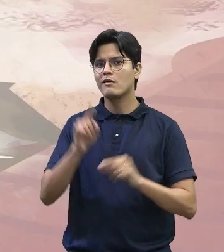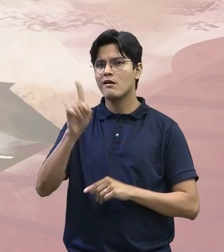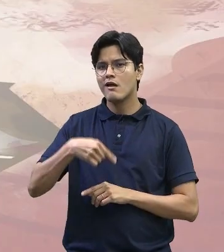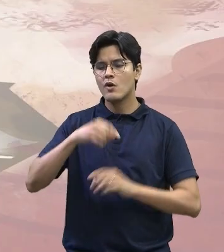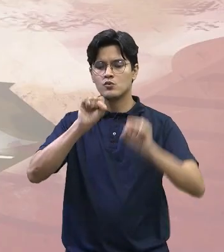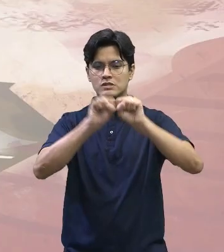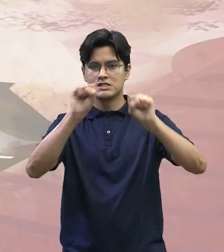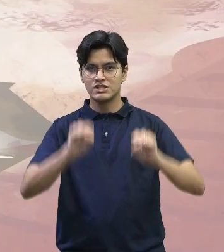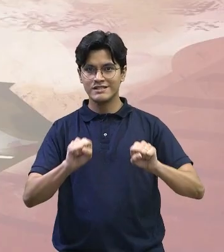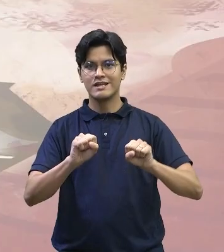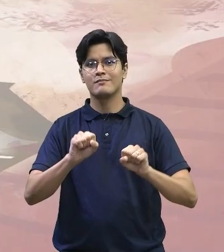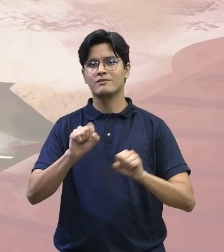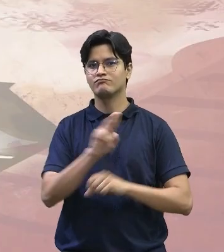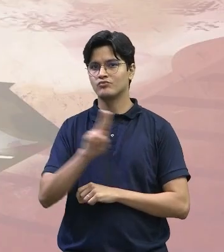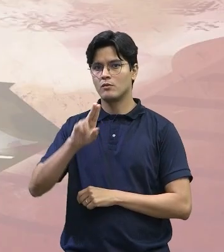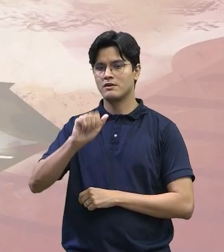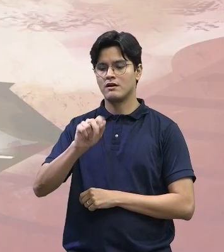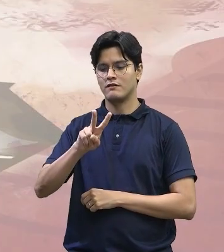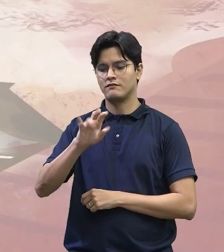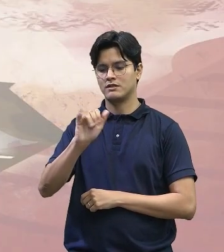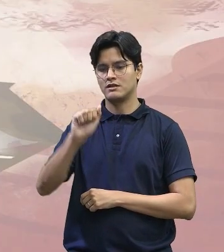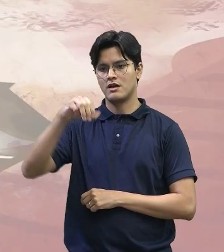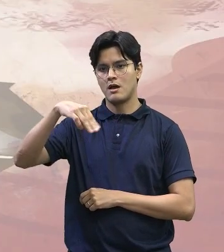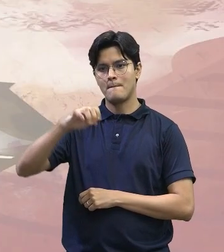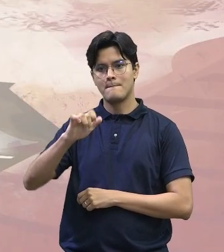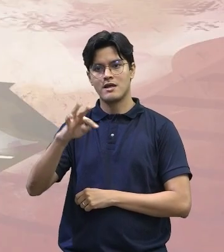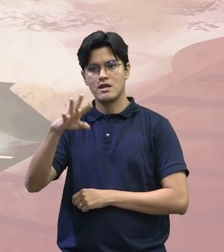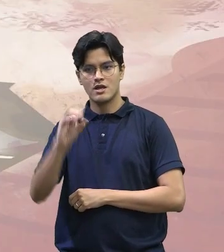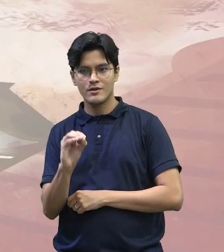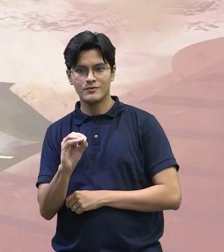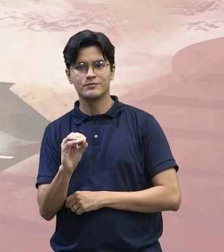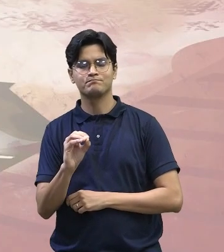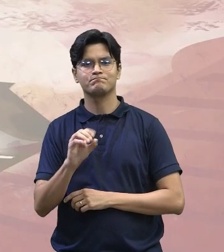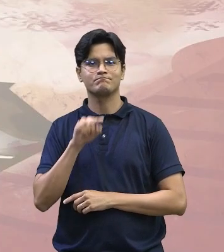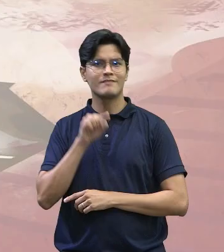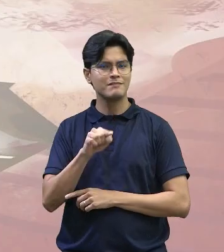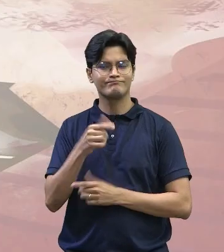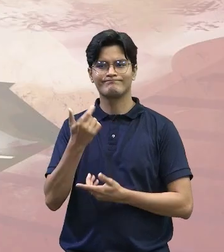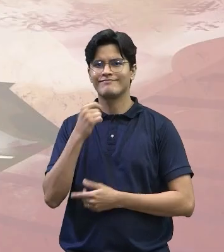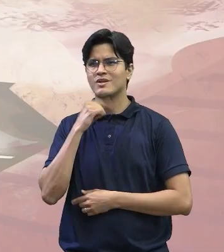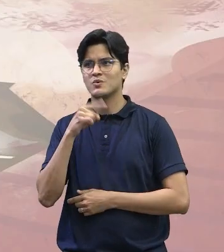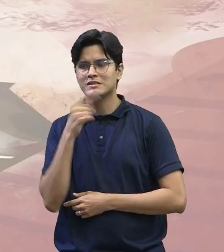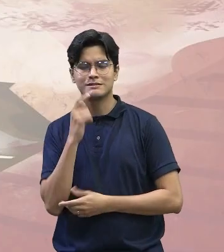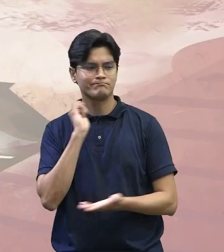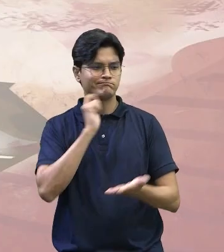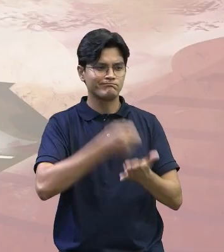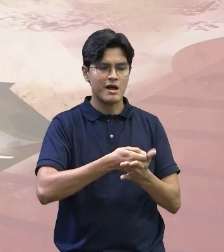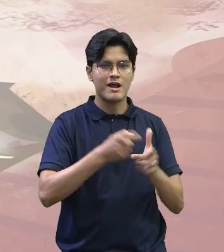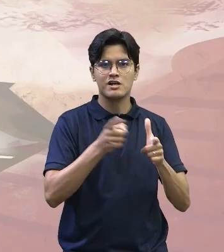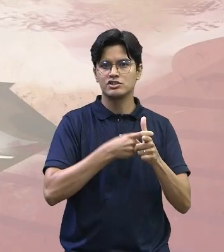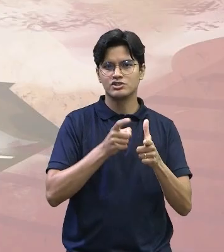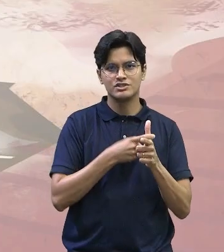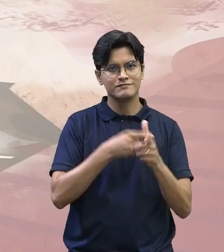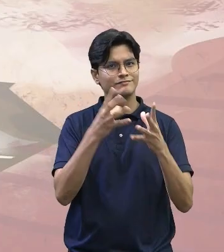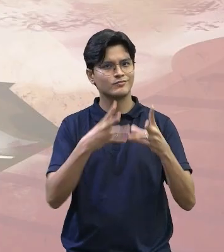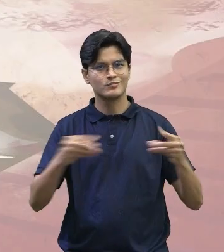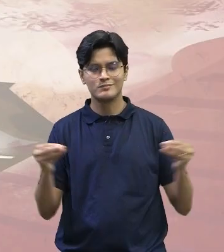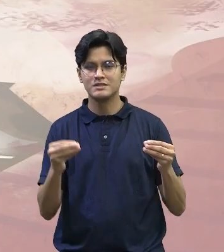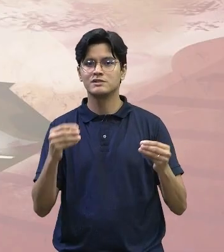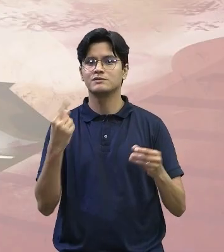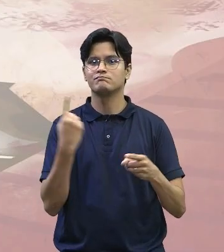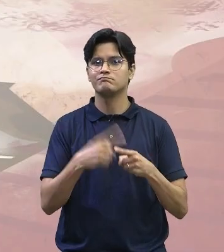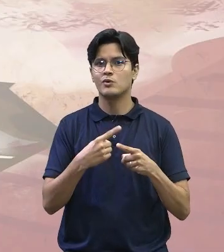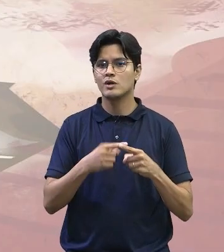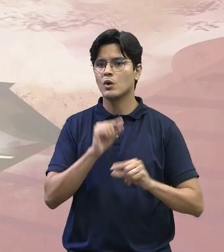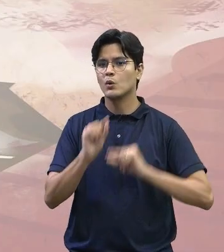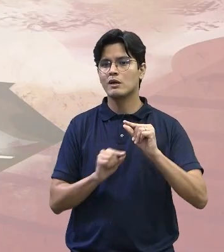conseguia libertar-se, então daí vem a frase: o seringueiro é o homem que trabalha para escravizar-se. Mas entre